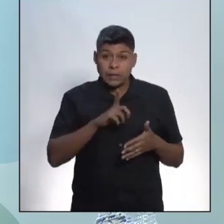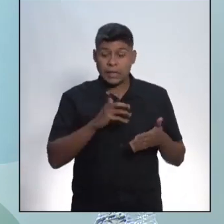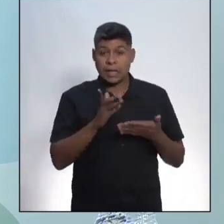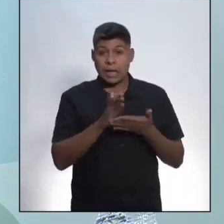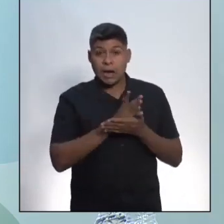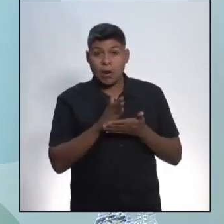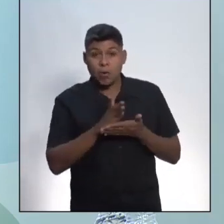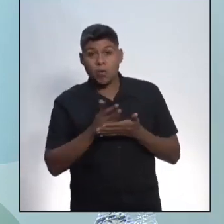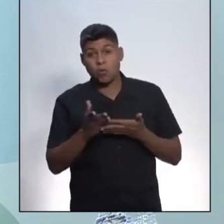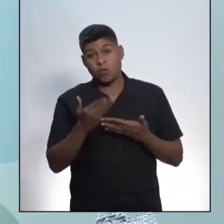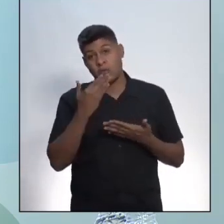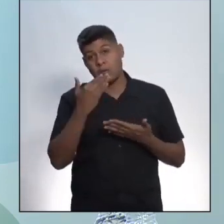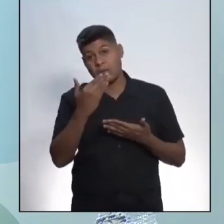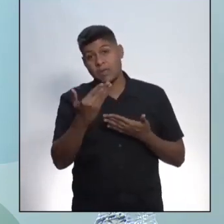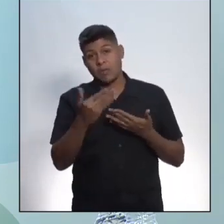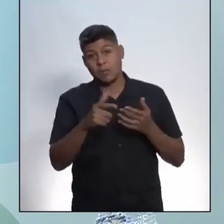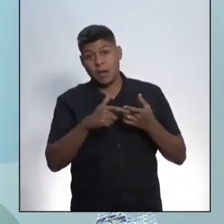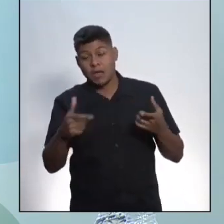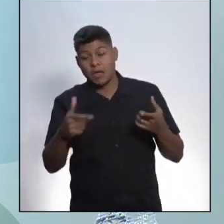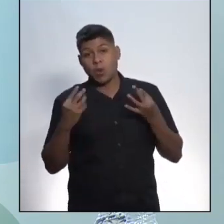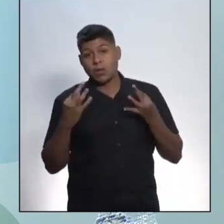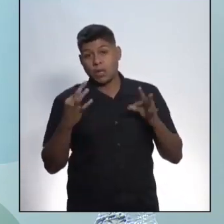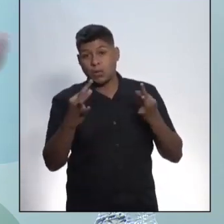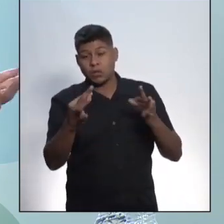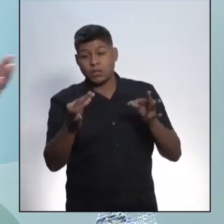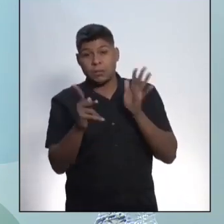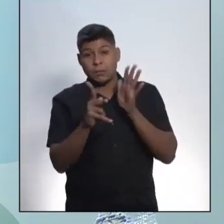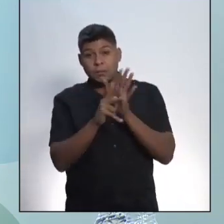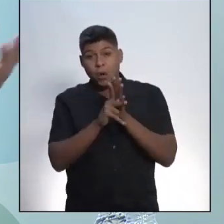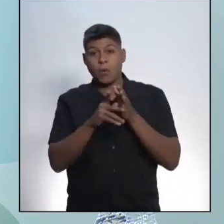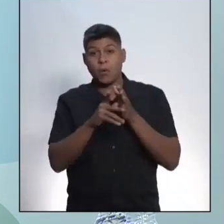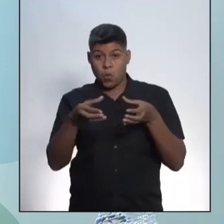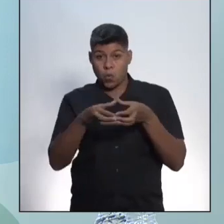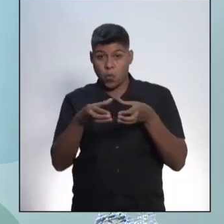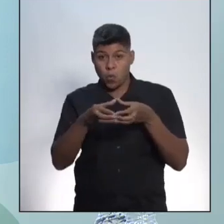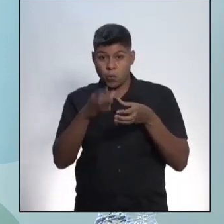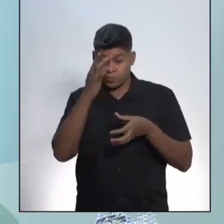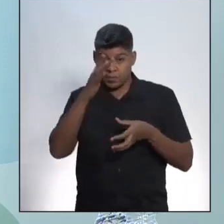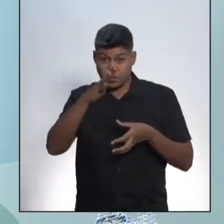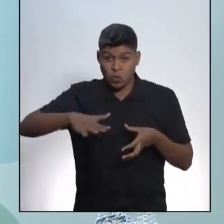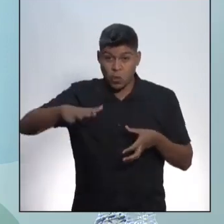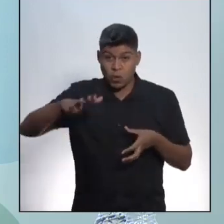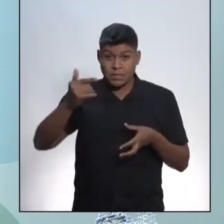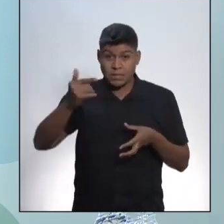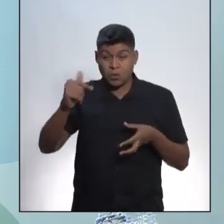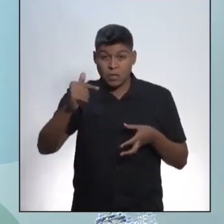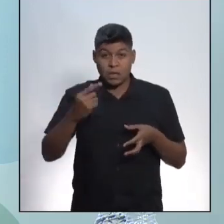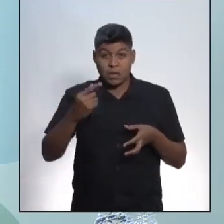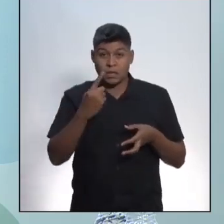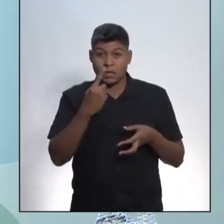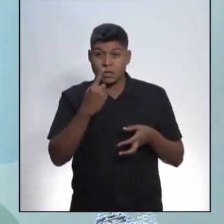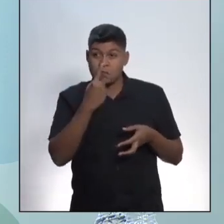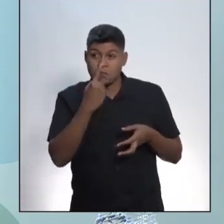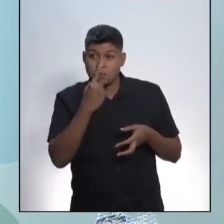tipo de receio maior em relação à tecnologia por parte de um grupo de pessoas que não têm intimidade